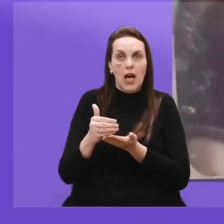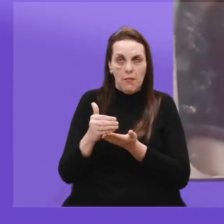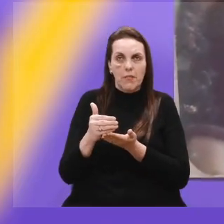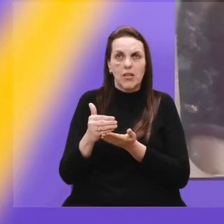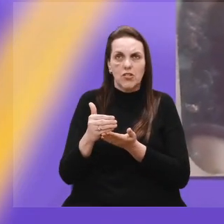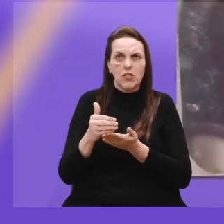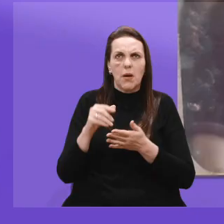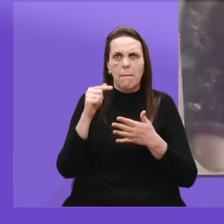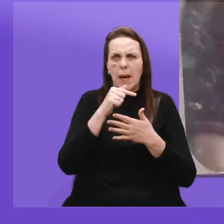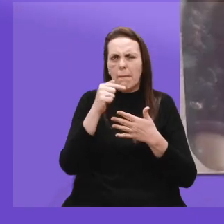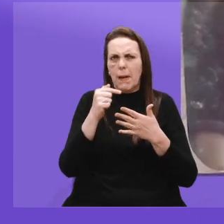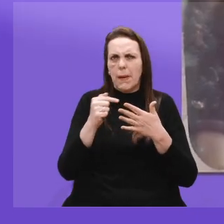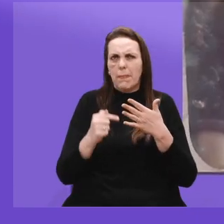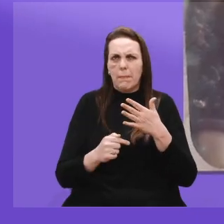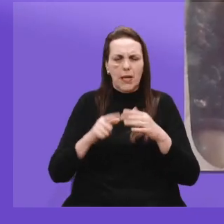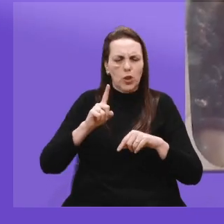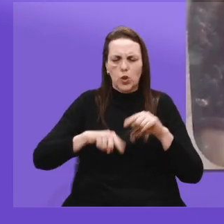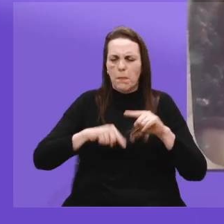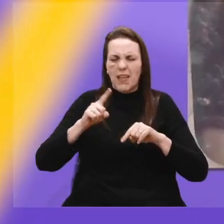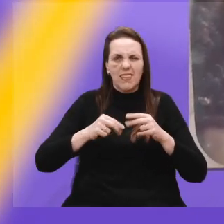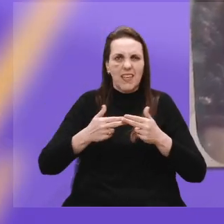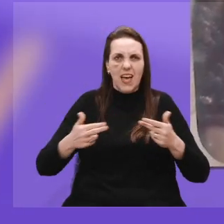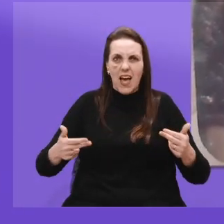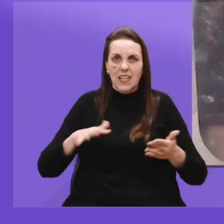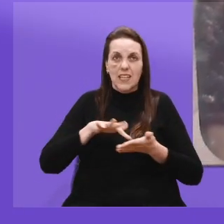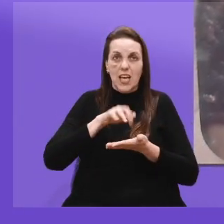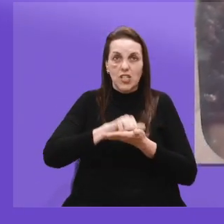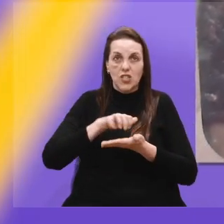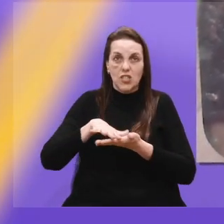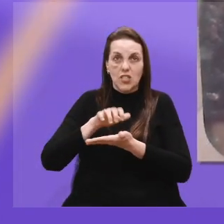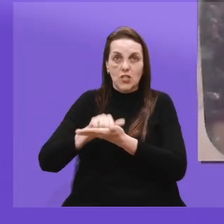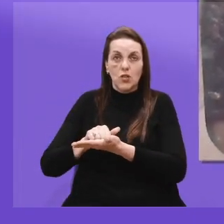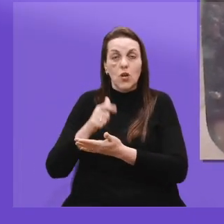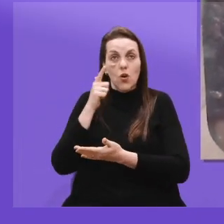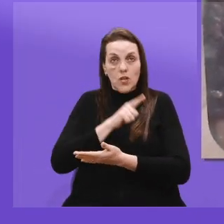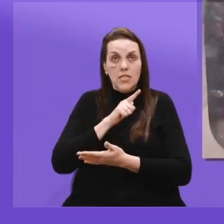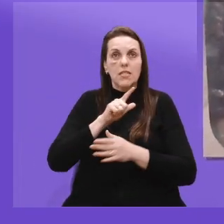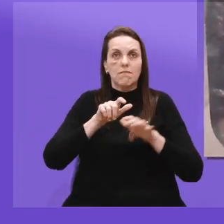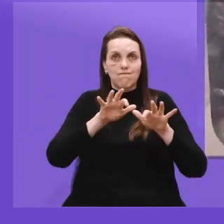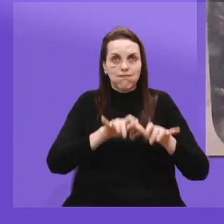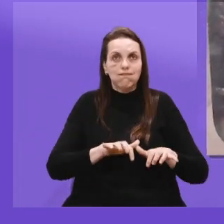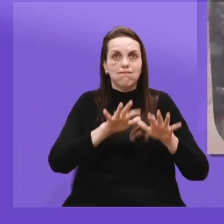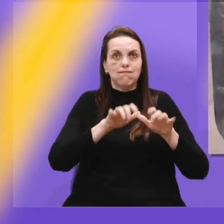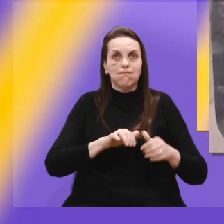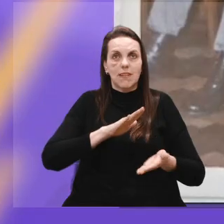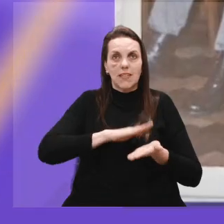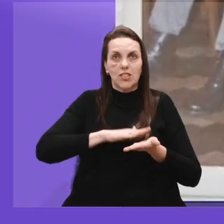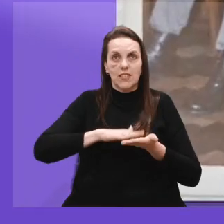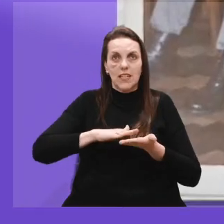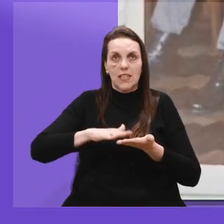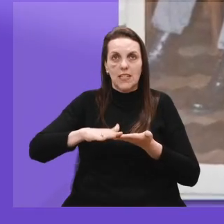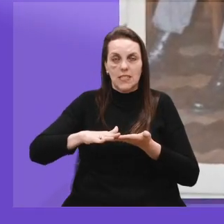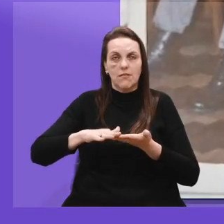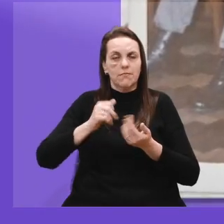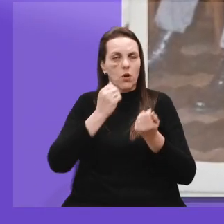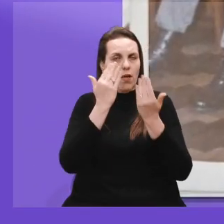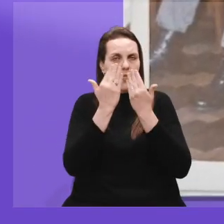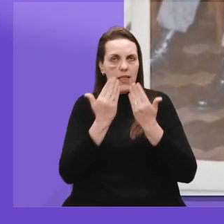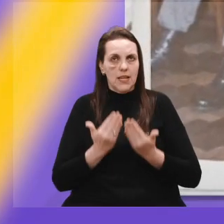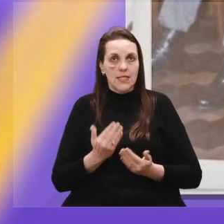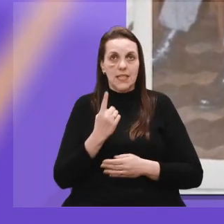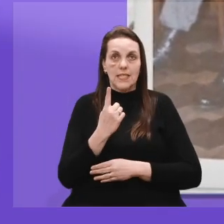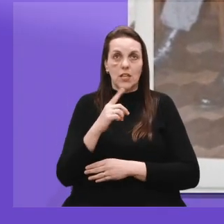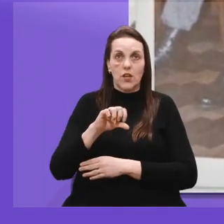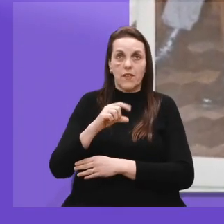do entrecruzamento desses materiais, desses registros, que eu construí a minha dissertação. Eu